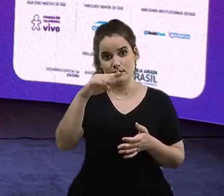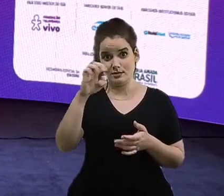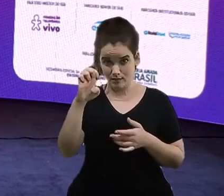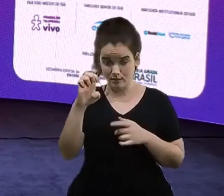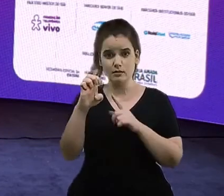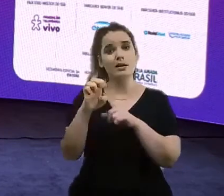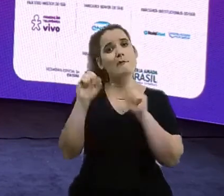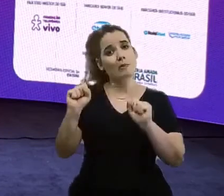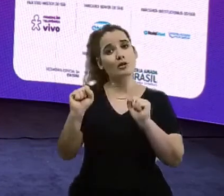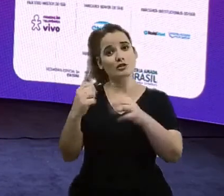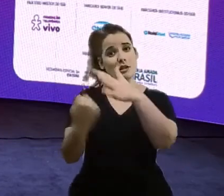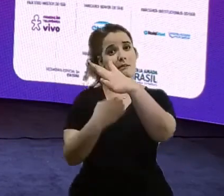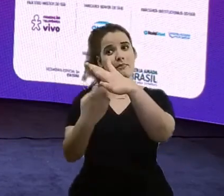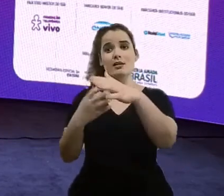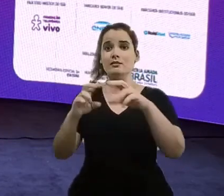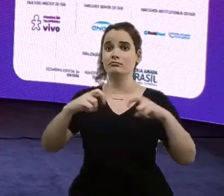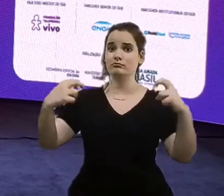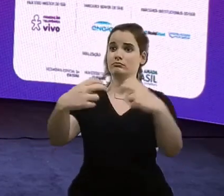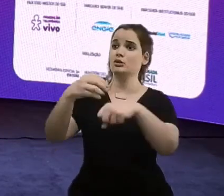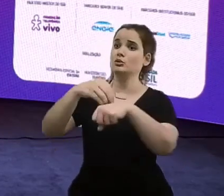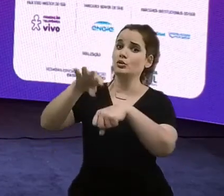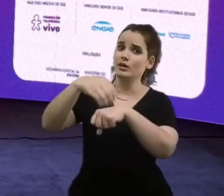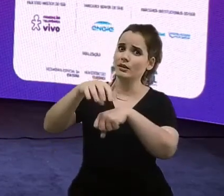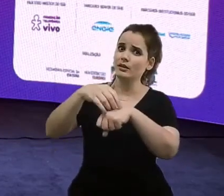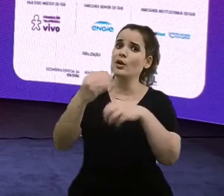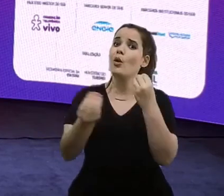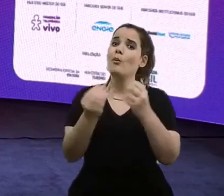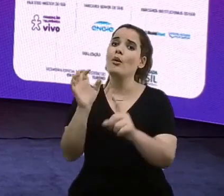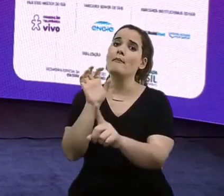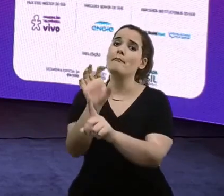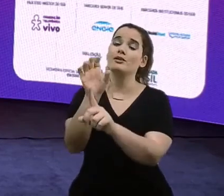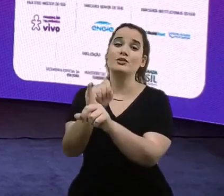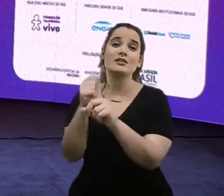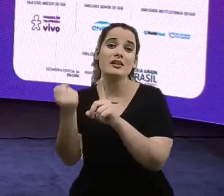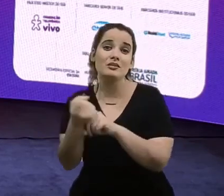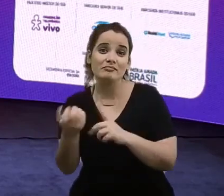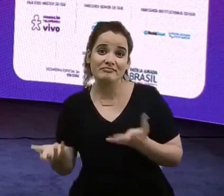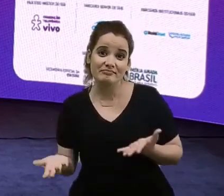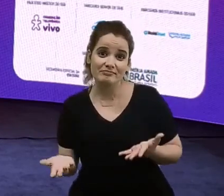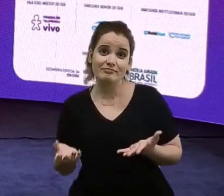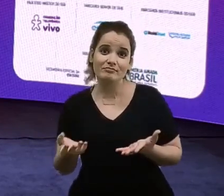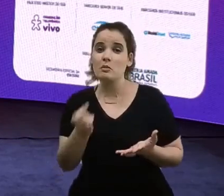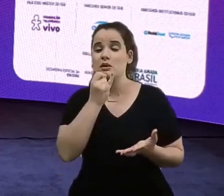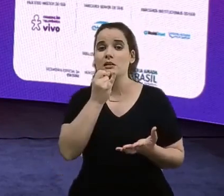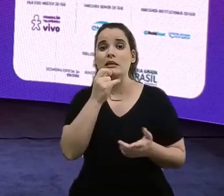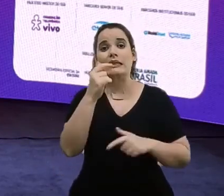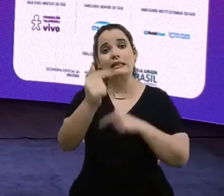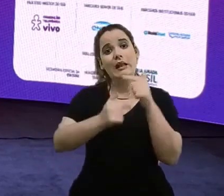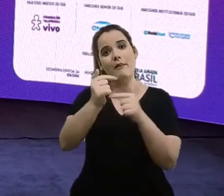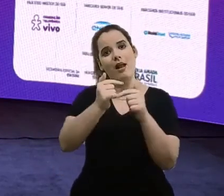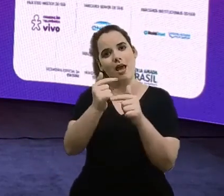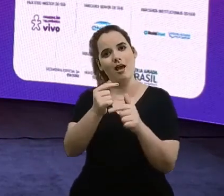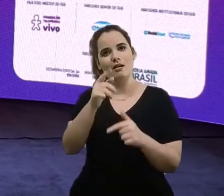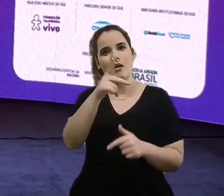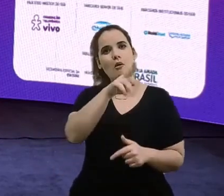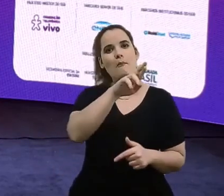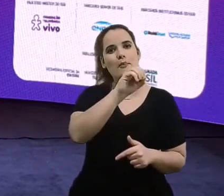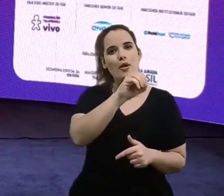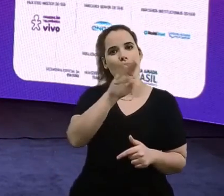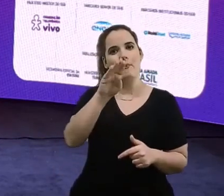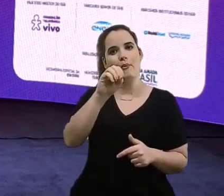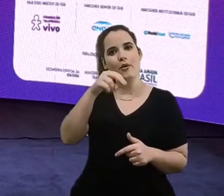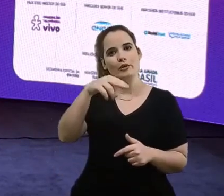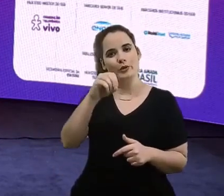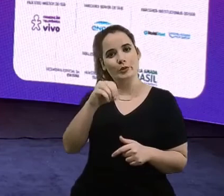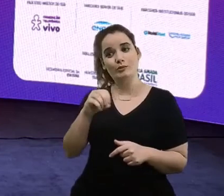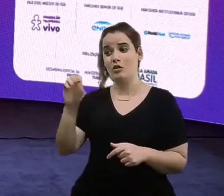da empresa eles próprios fazerem serviços pro bono para uma ONG? Portanto, em qualquer fase que a pessoa esteja